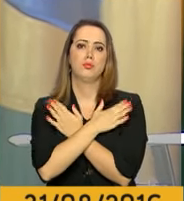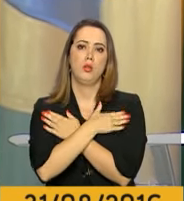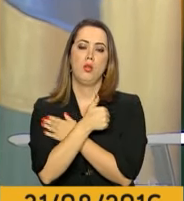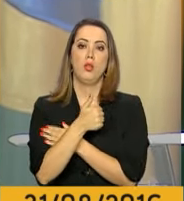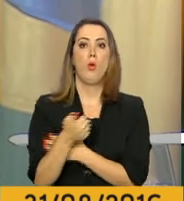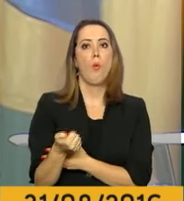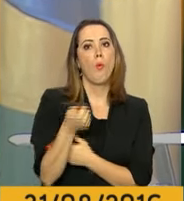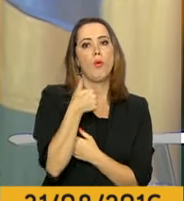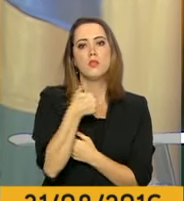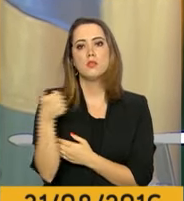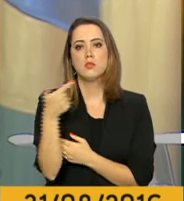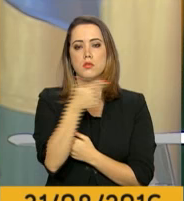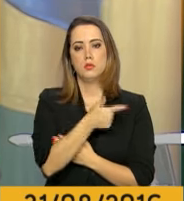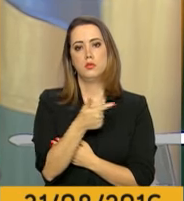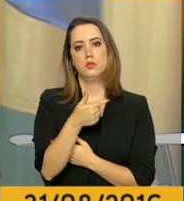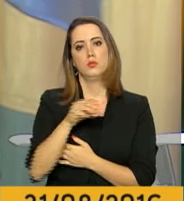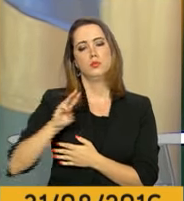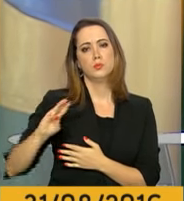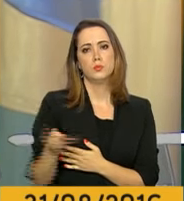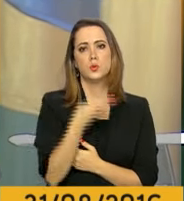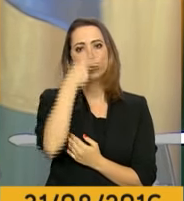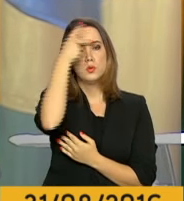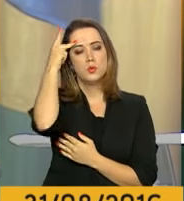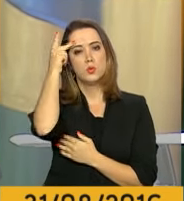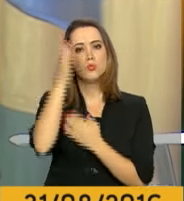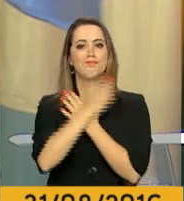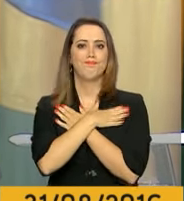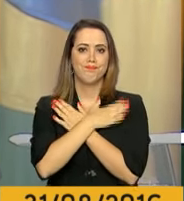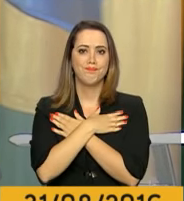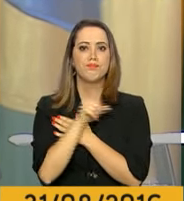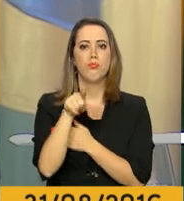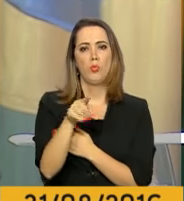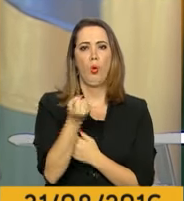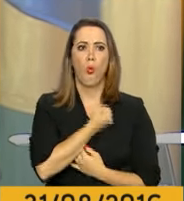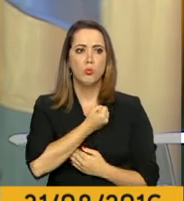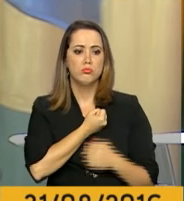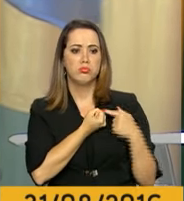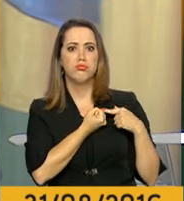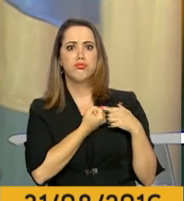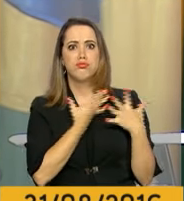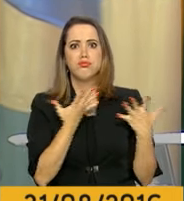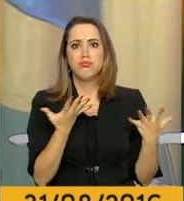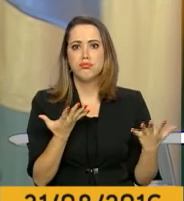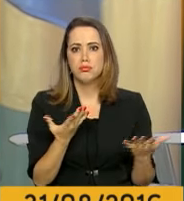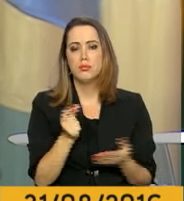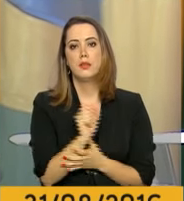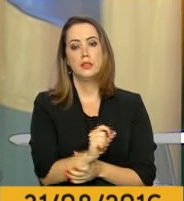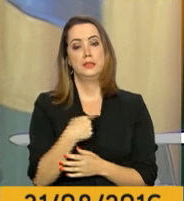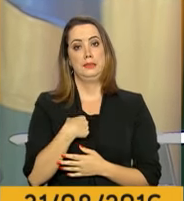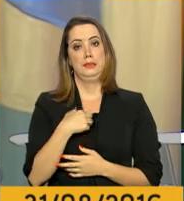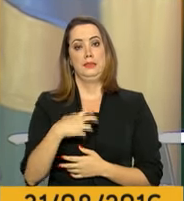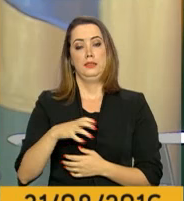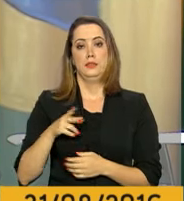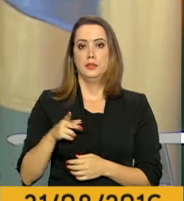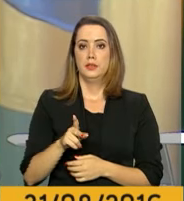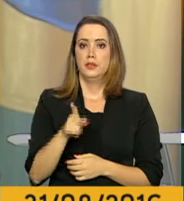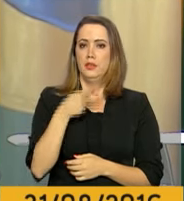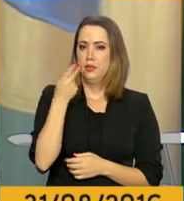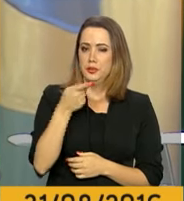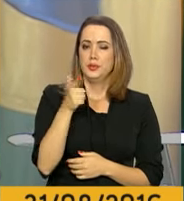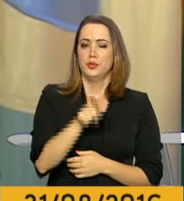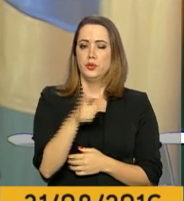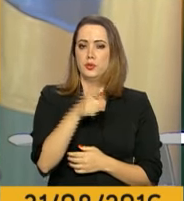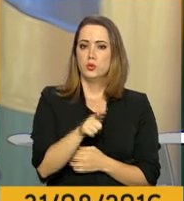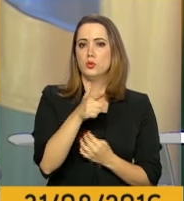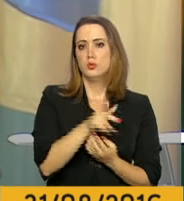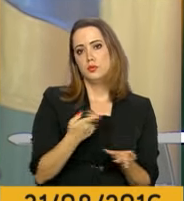12, quase 12 milhões de desempregados é uma cifra assustadora, né? E eu, sem ser repetitivo, eu quero